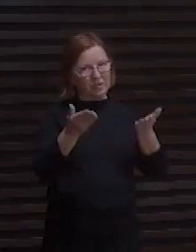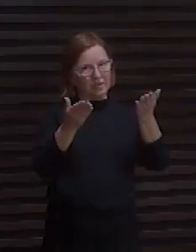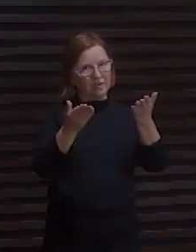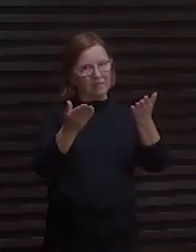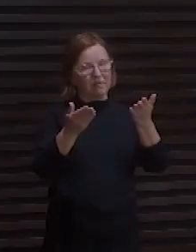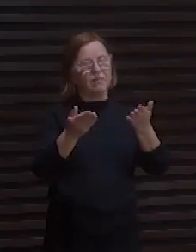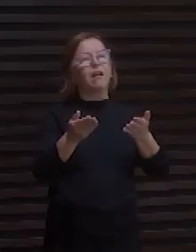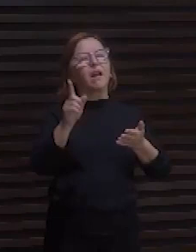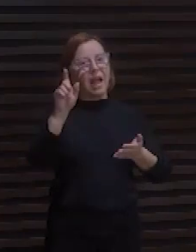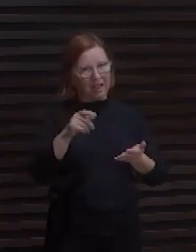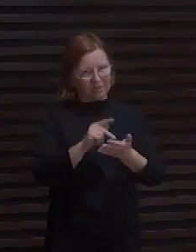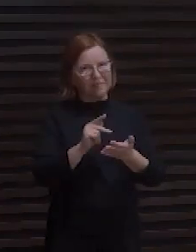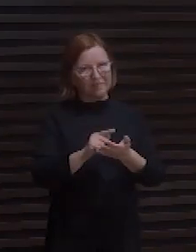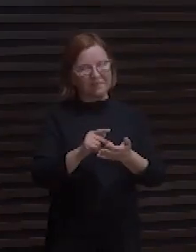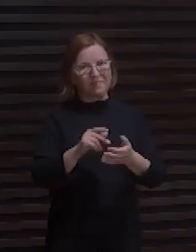verdadeiramente livres.